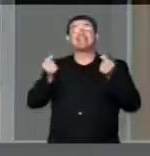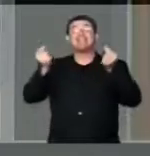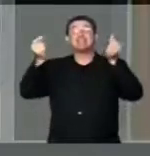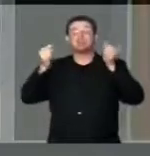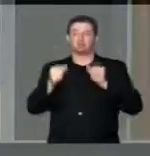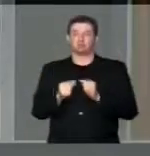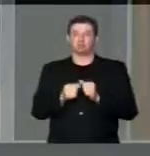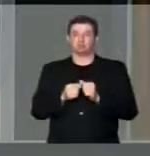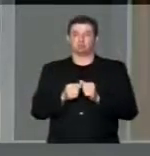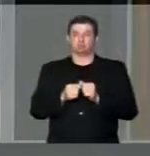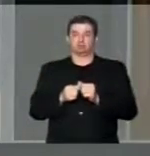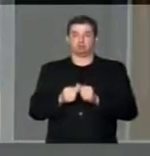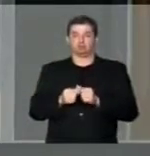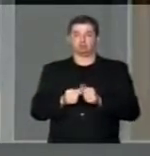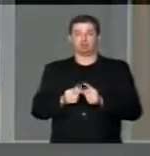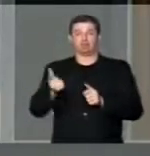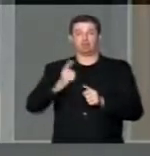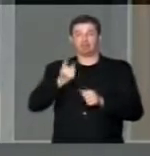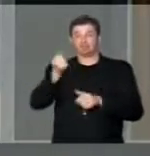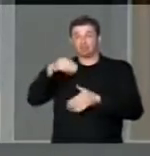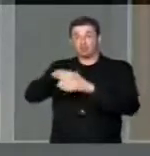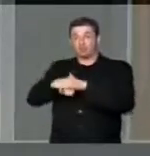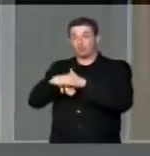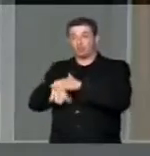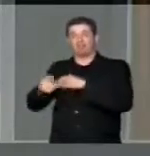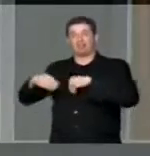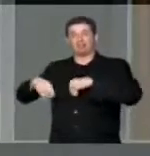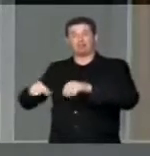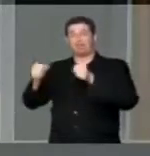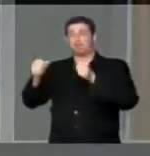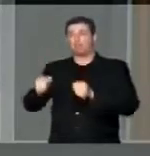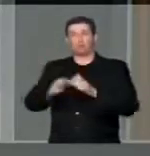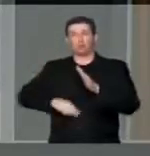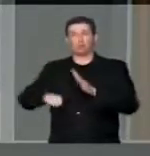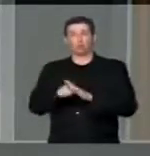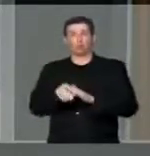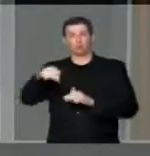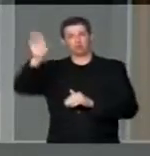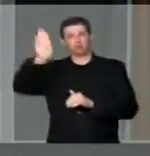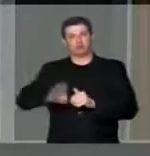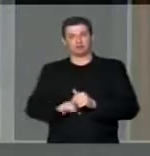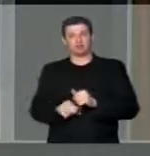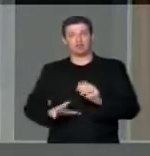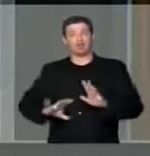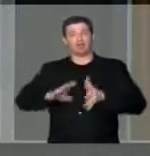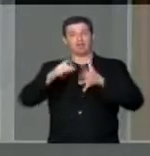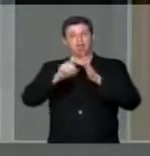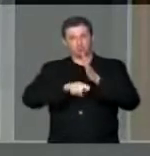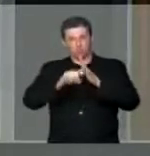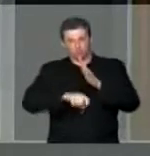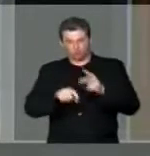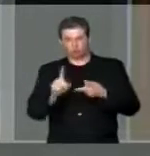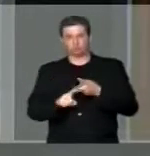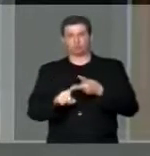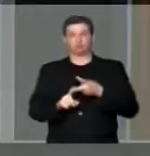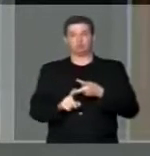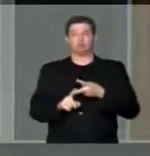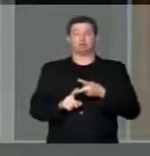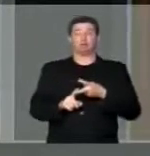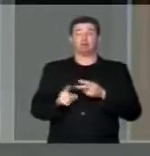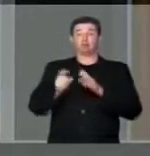grandes fortunas, os que concentram renda, terra, riqueza e poder no nosso país. Reforma tributária para